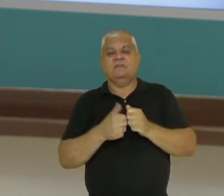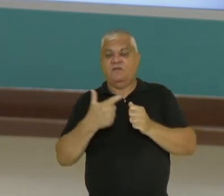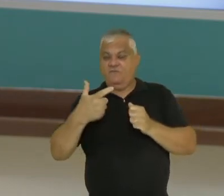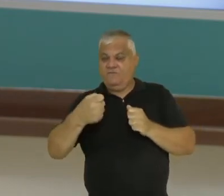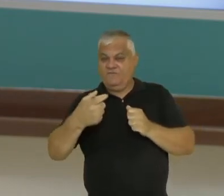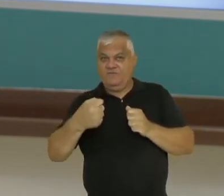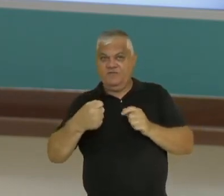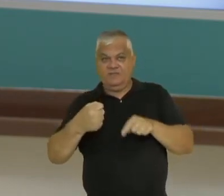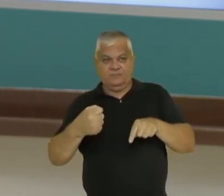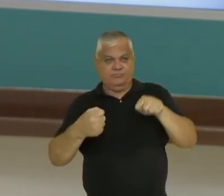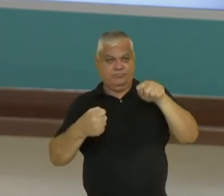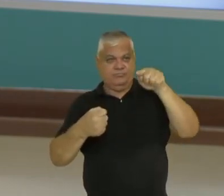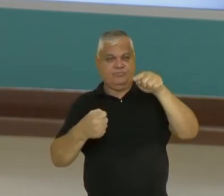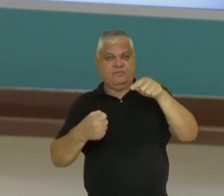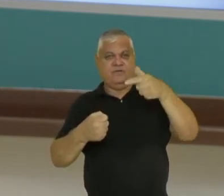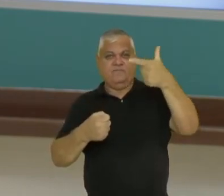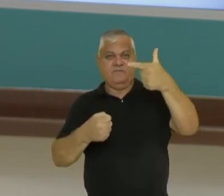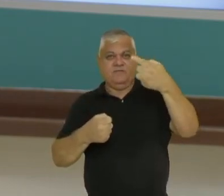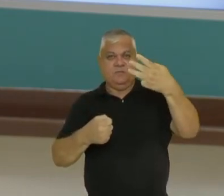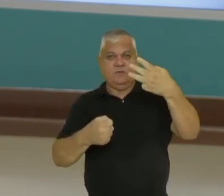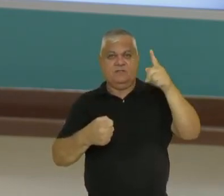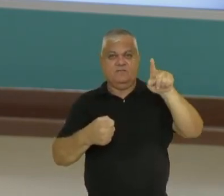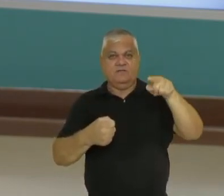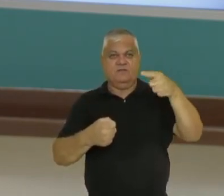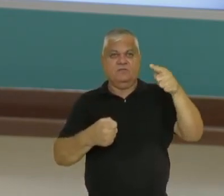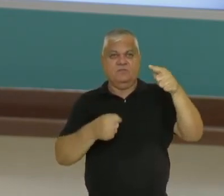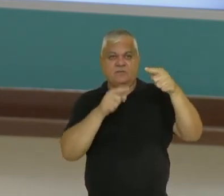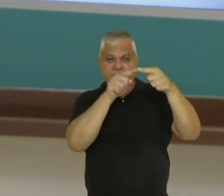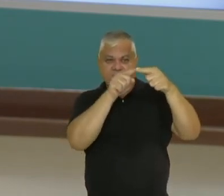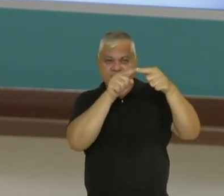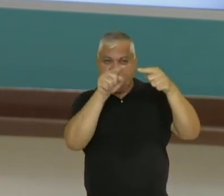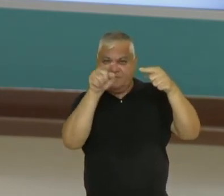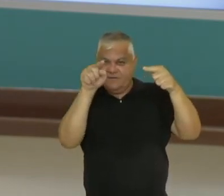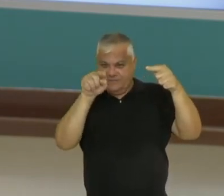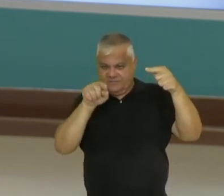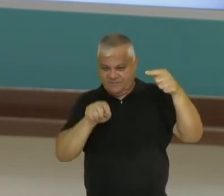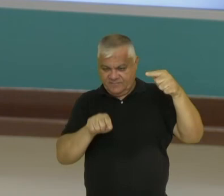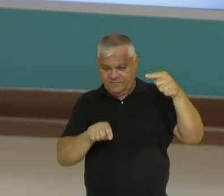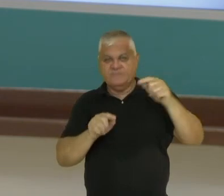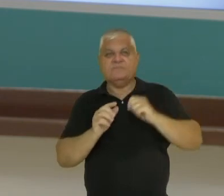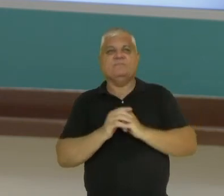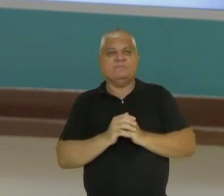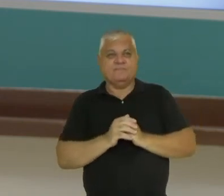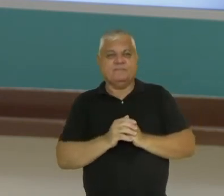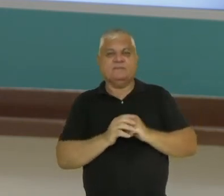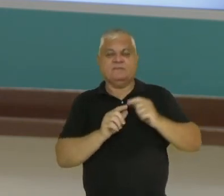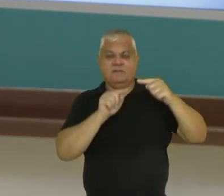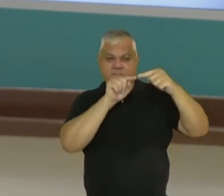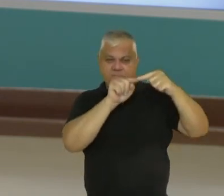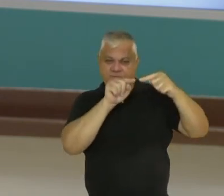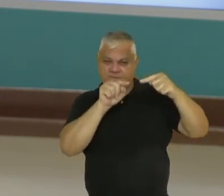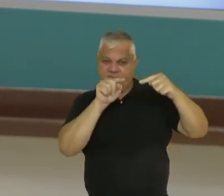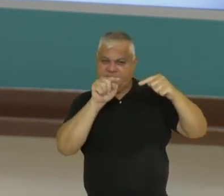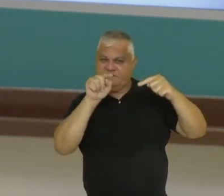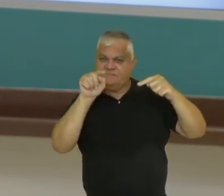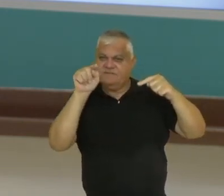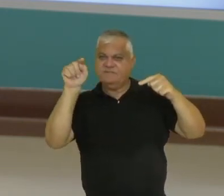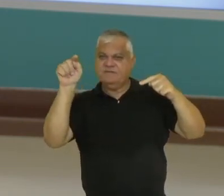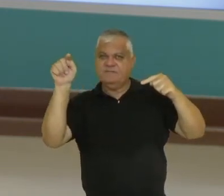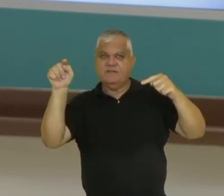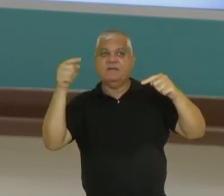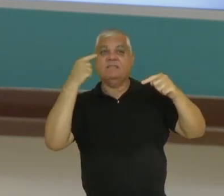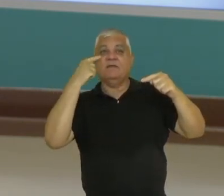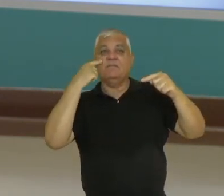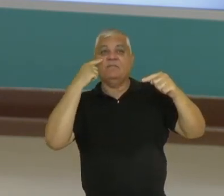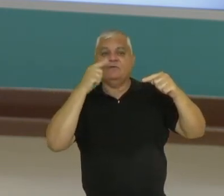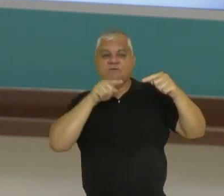20, uma massa de 24, aqui um pouquinho mais para baixo da marcação do 25. Fazendo os pontinhos, depois a gente traça a